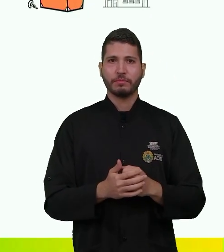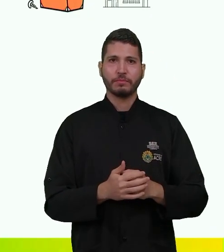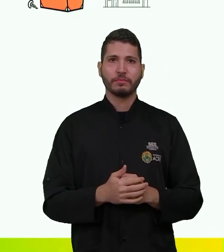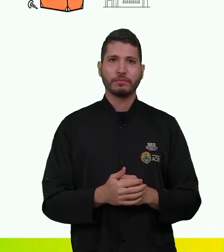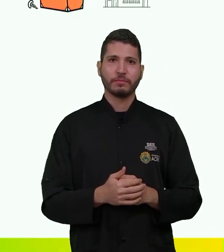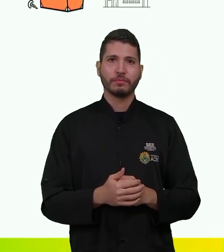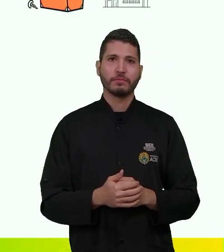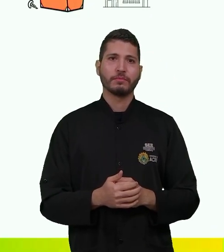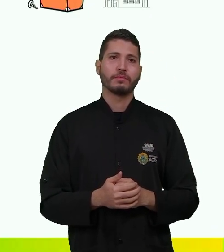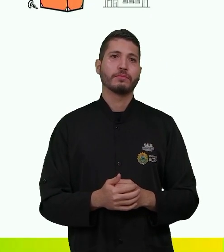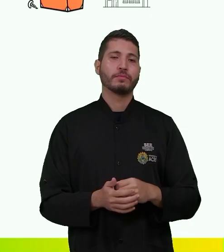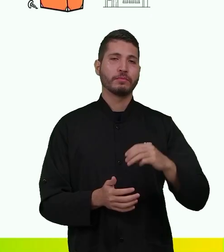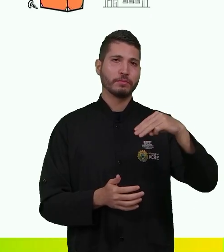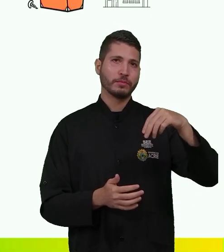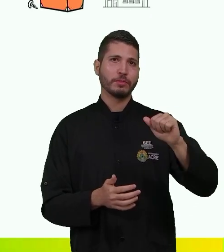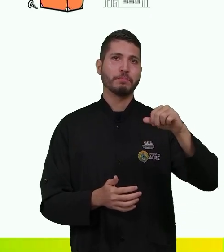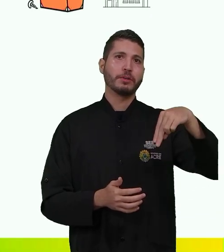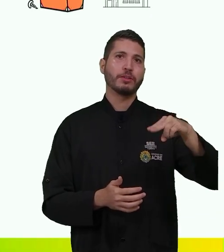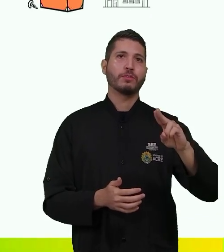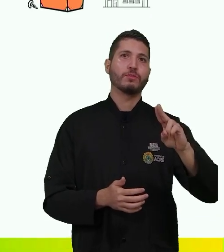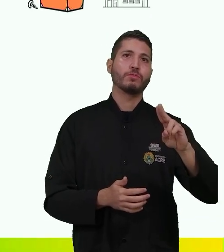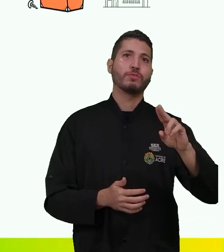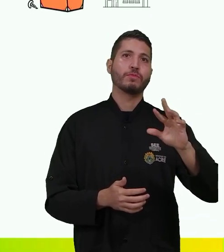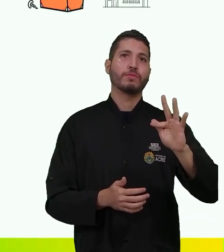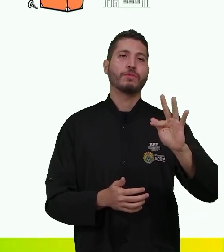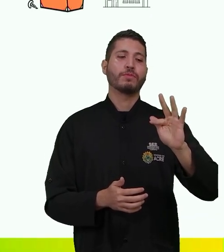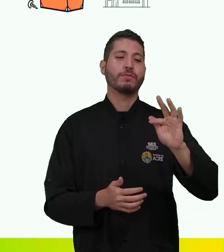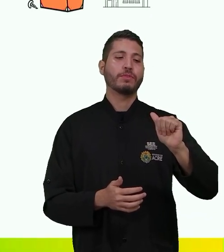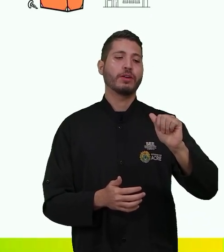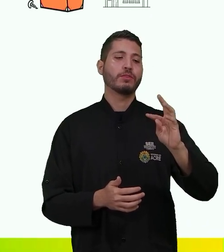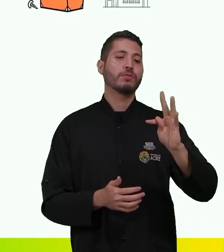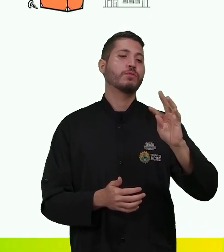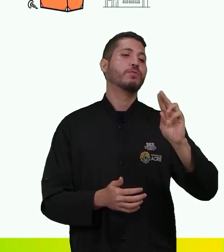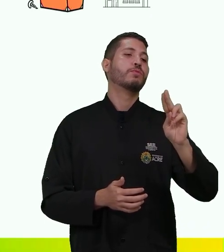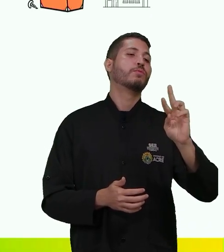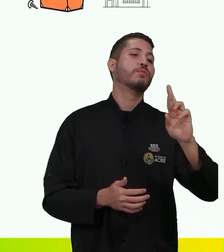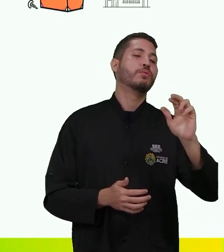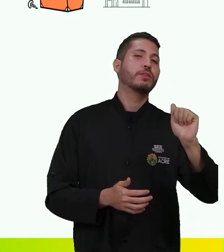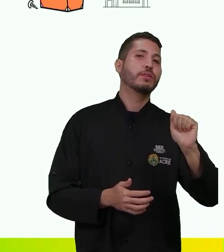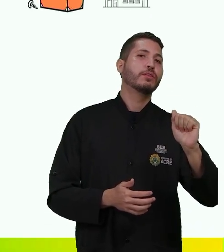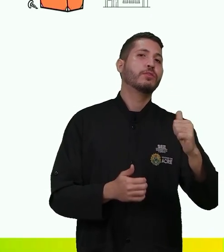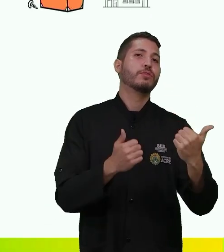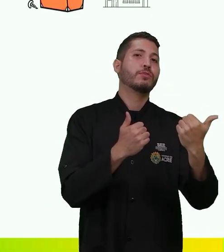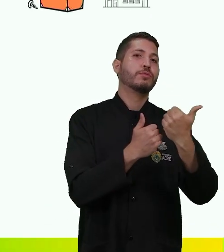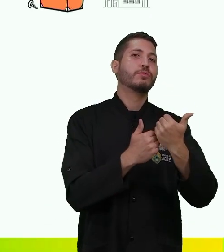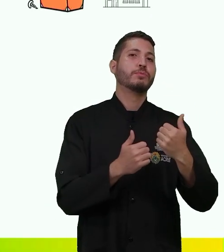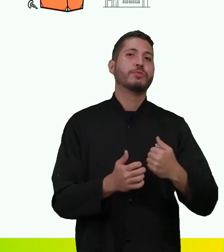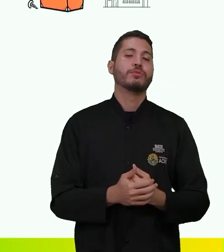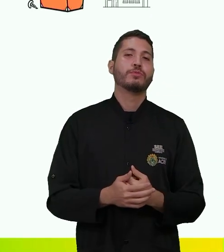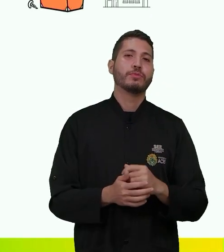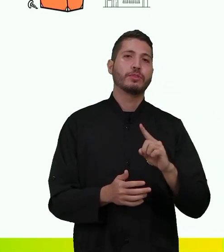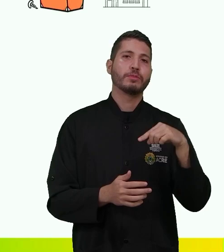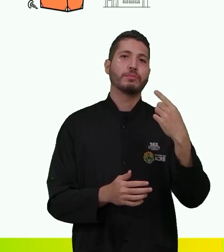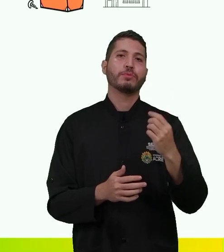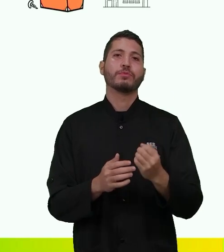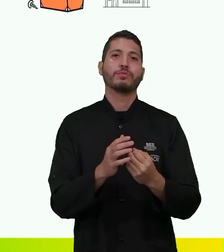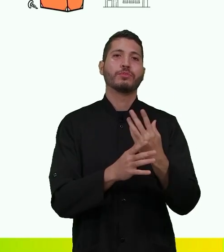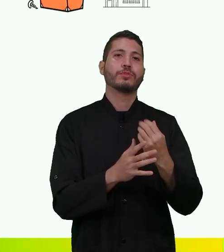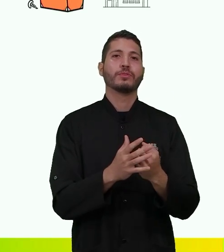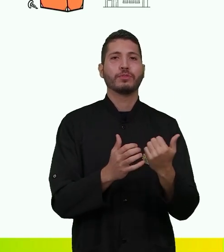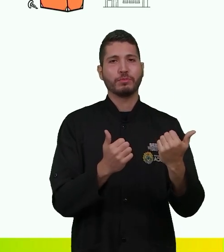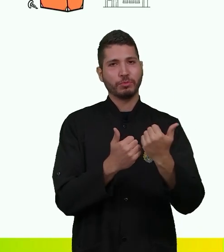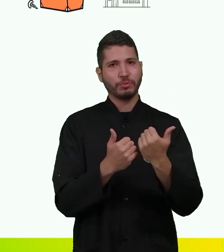a maquinofatura, o surgimento da máquina, e isso ocorreu devido aos cercamentos